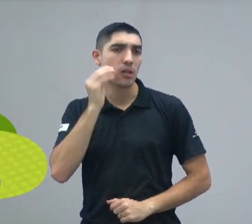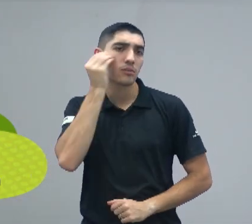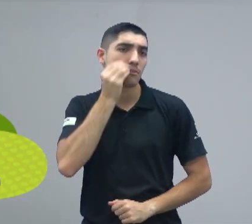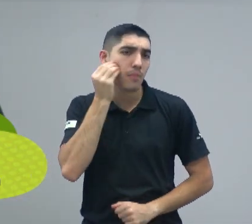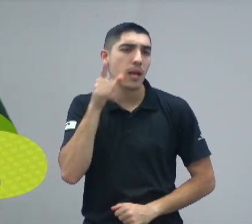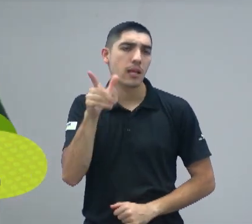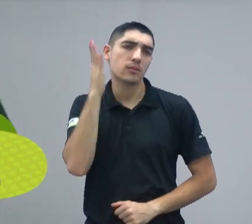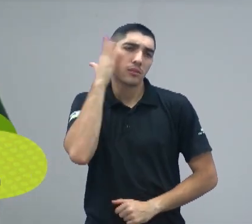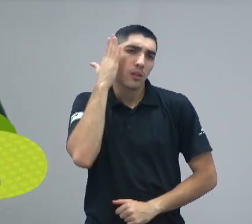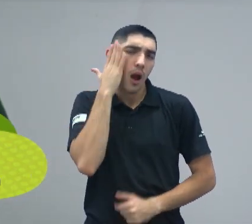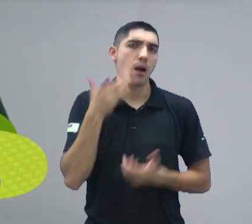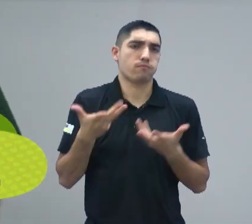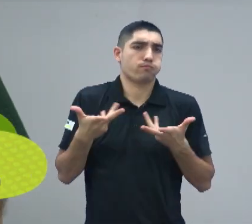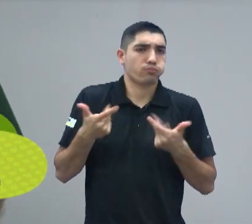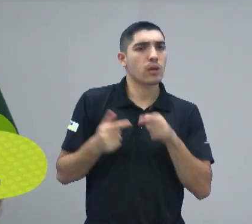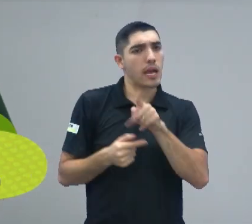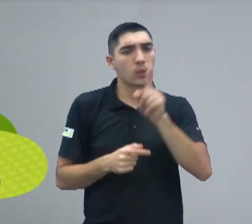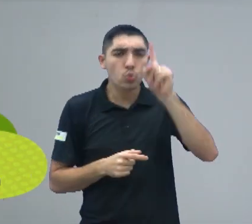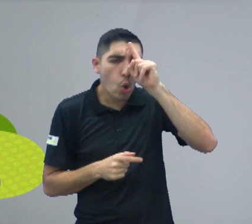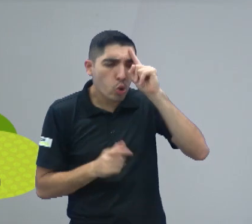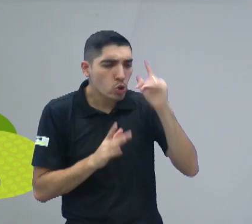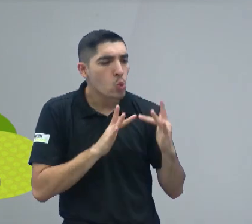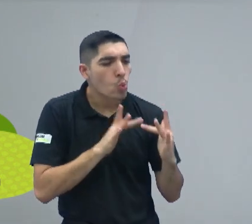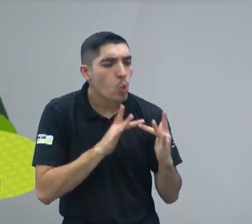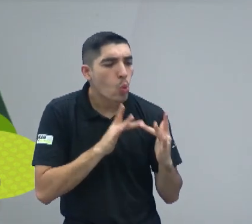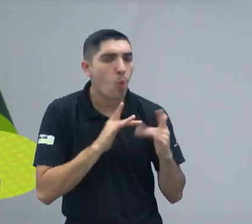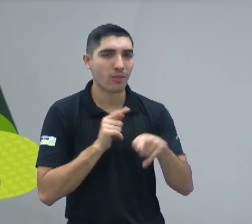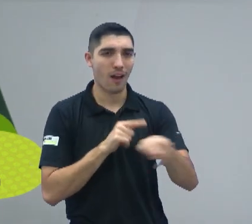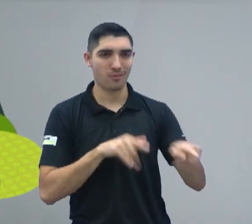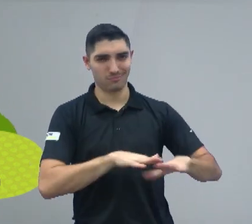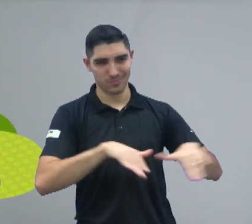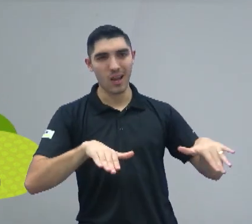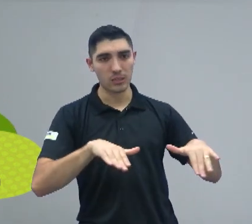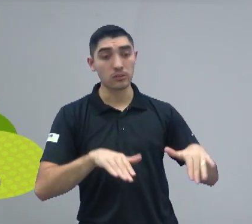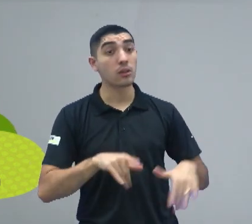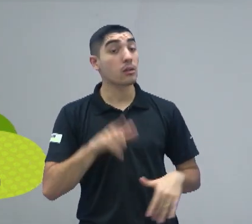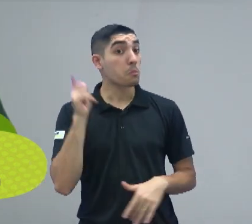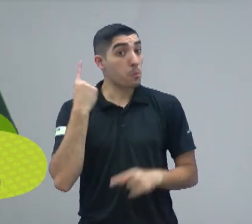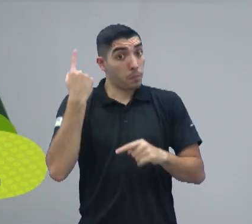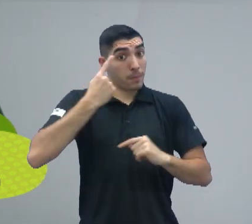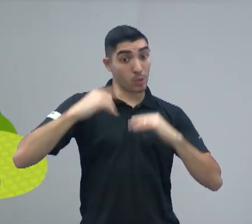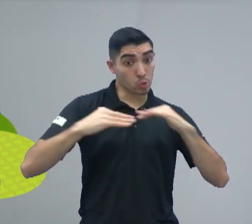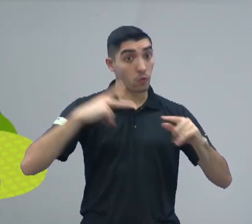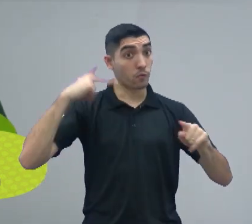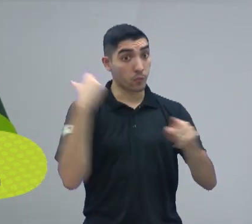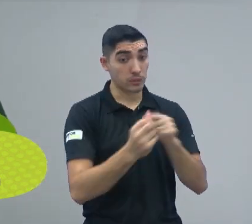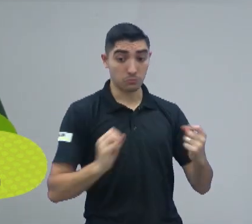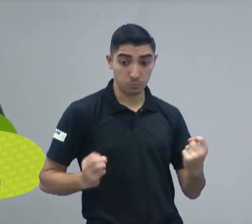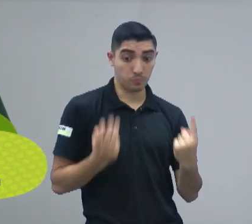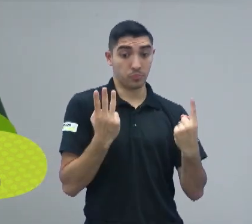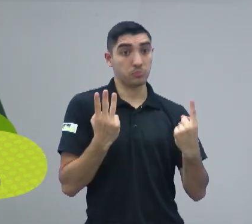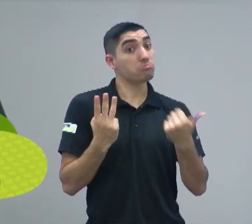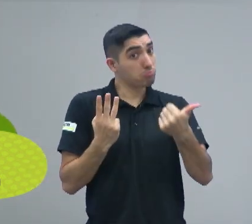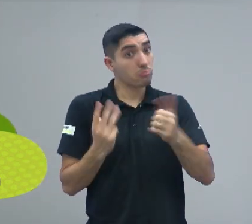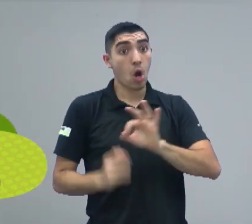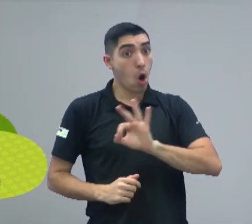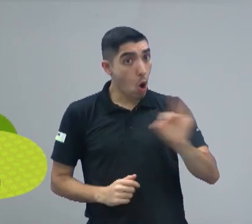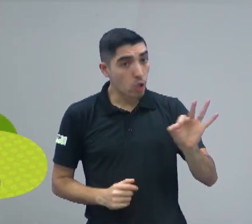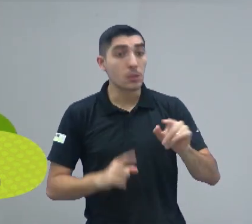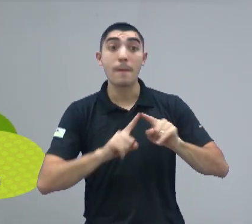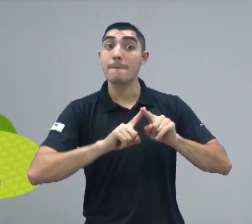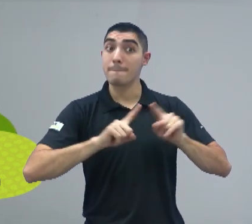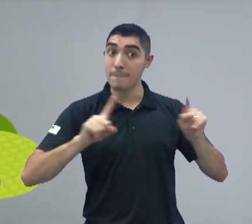está no dia a dia com a molecadinha, porque o resultado foi bem encaminhado. 3-1 é um bom resultado, porém precisa